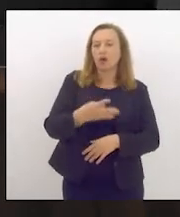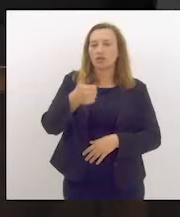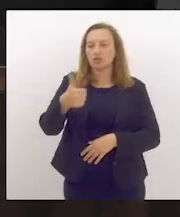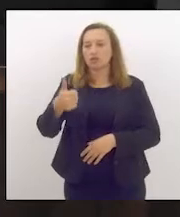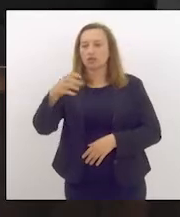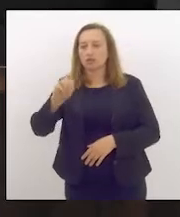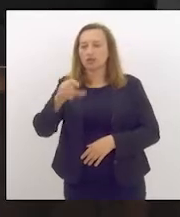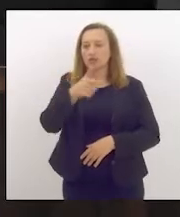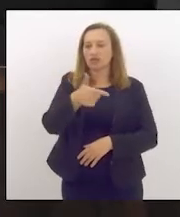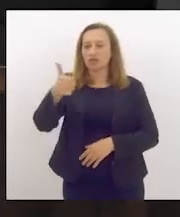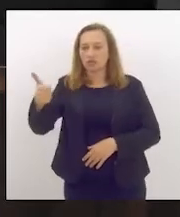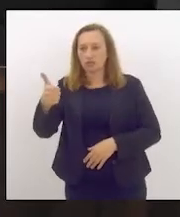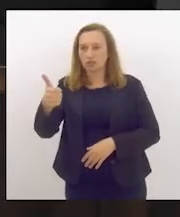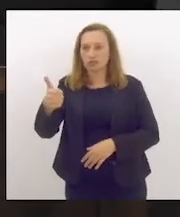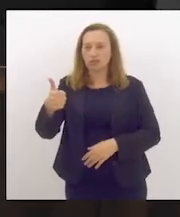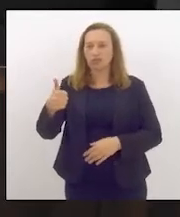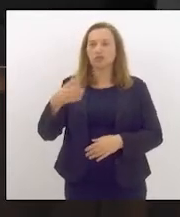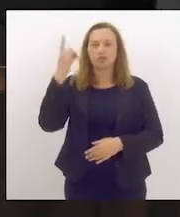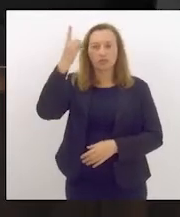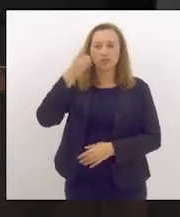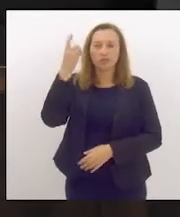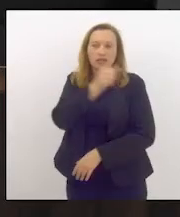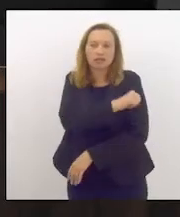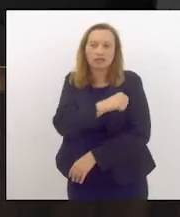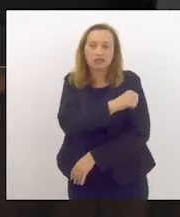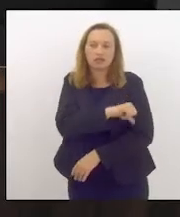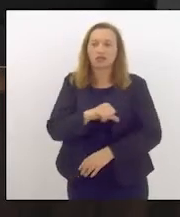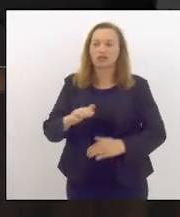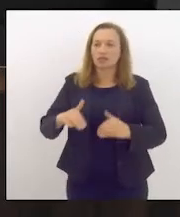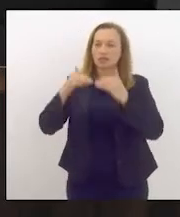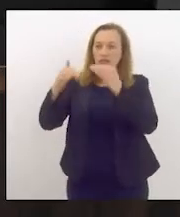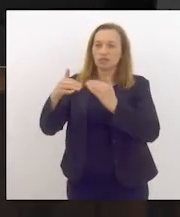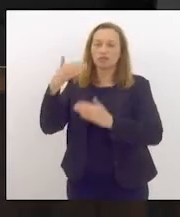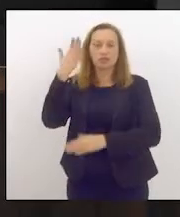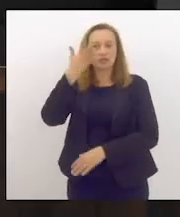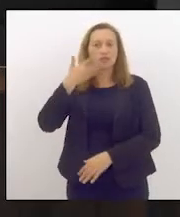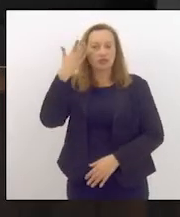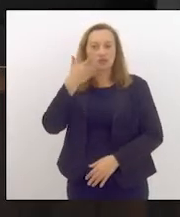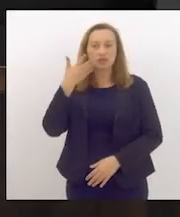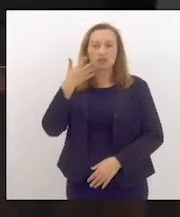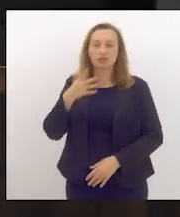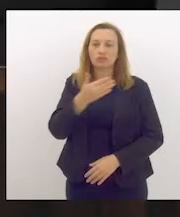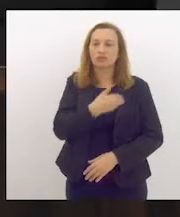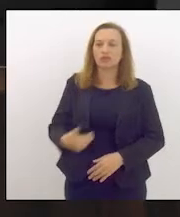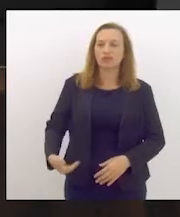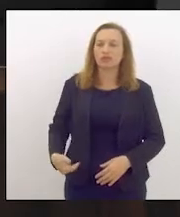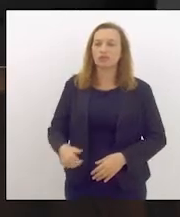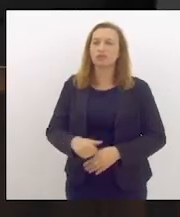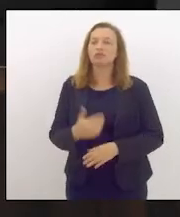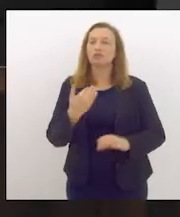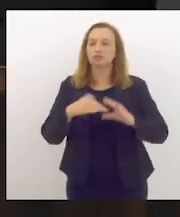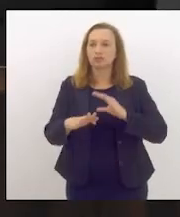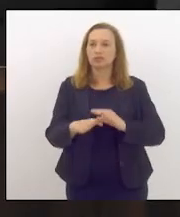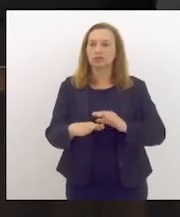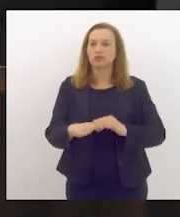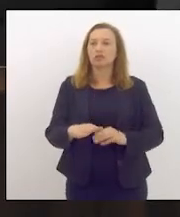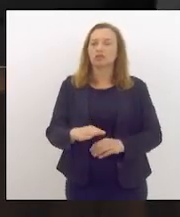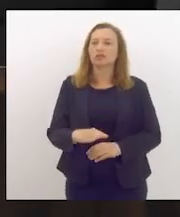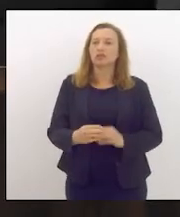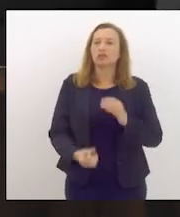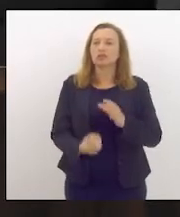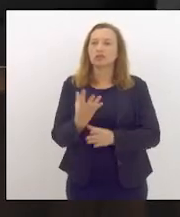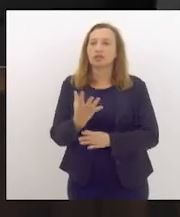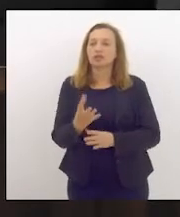21 de autoria da deputada enfermeira Rejane solicita ao Excelentíssimo Senhor governador do Estado do Rio de Janeiro envio de mensagem dispondo